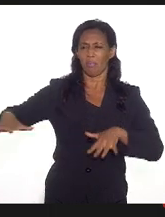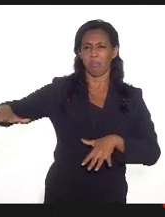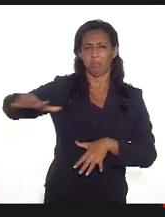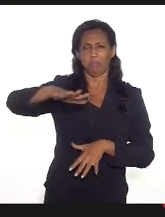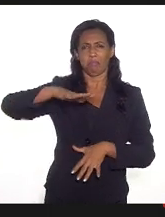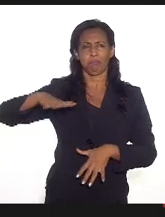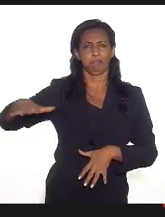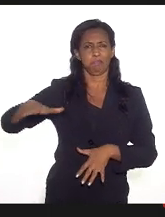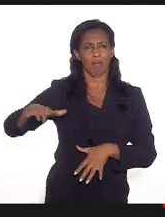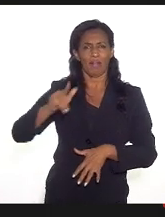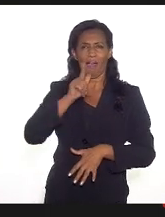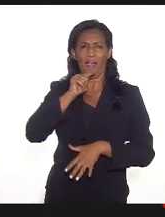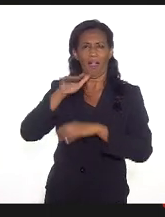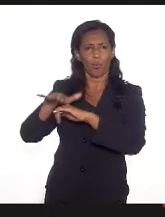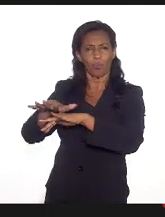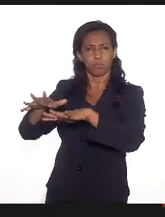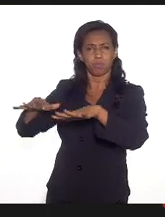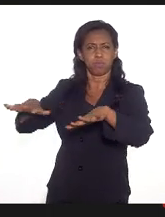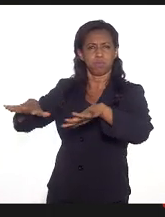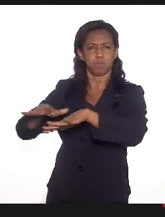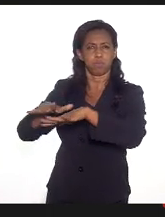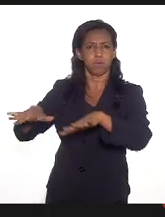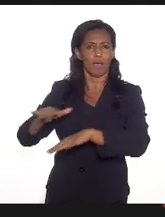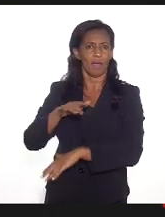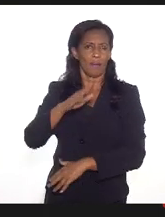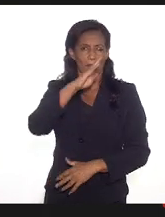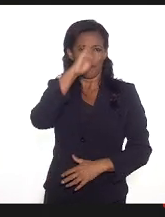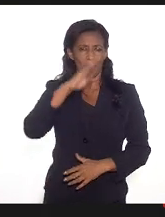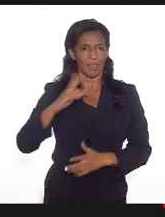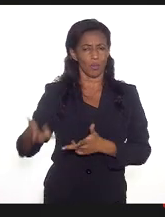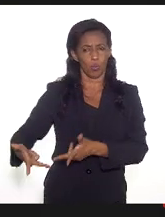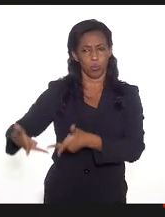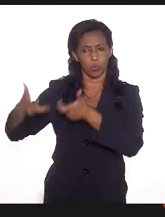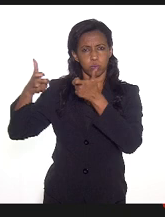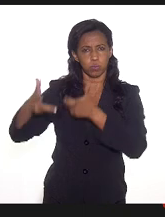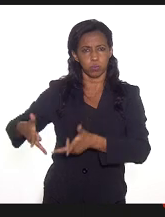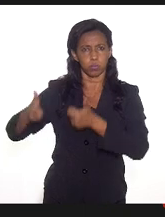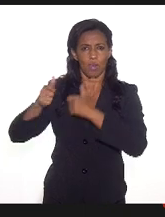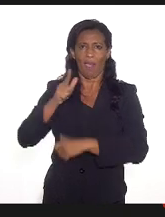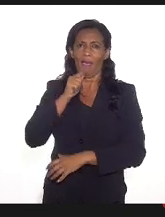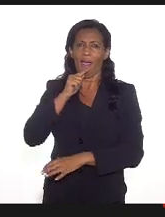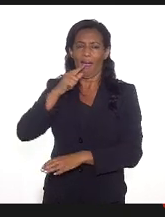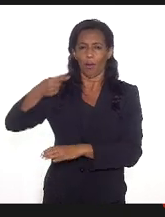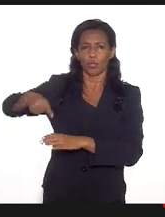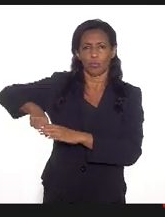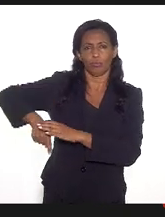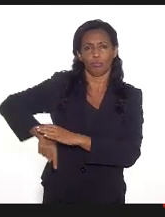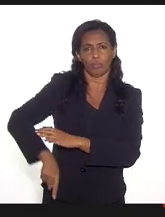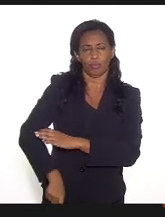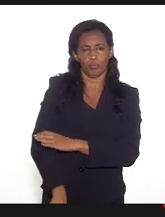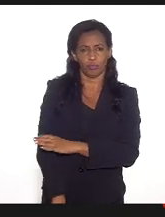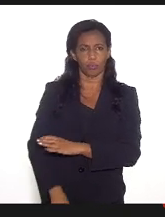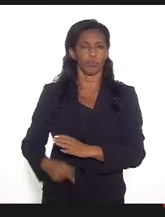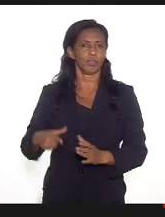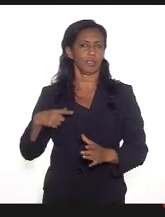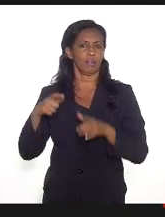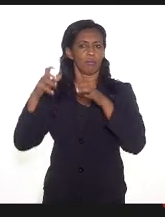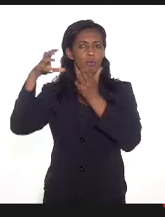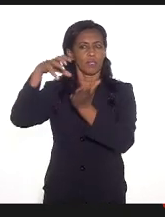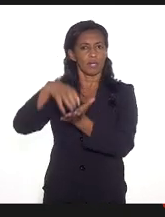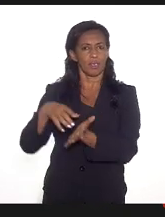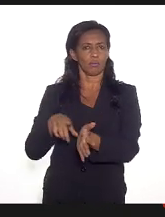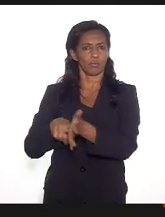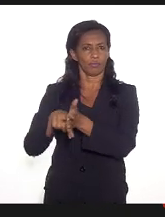brasileira, e o Brasil é um dos maiores capacitados em exploração em águas profundas. Nós temos o Centro de Pesquisas